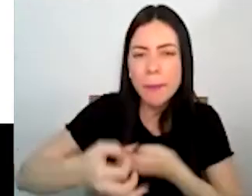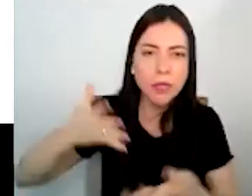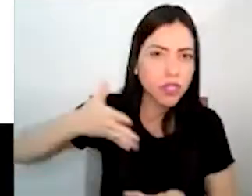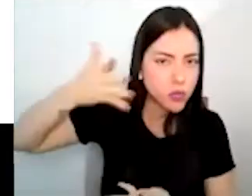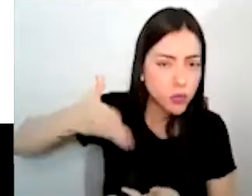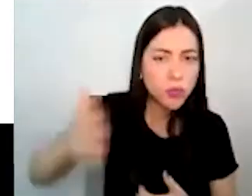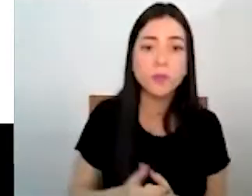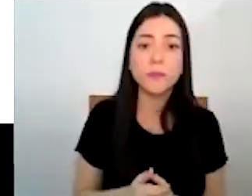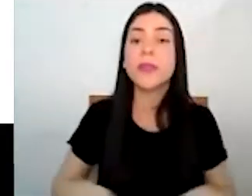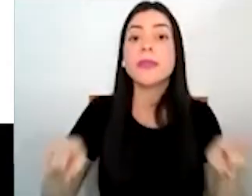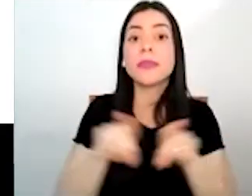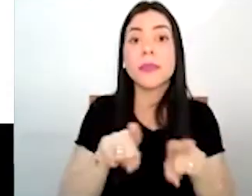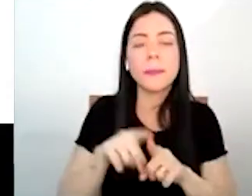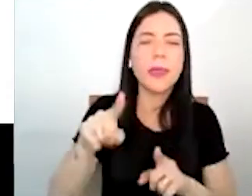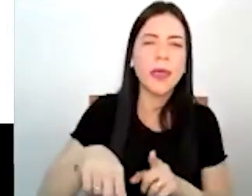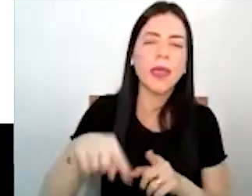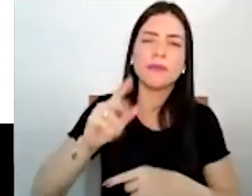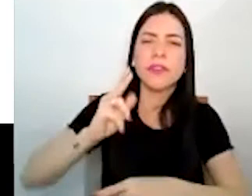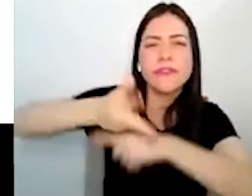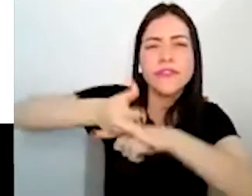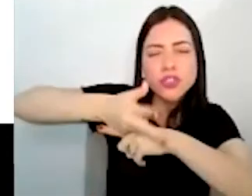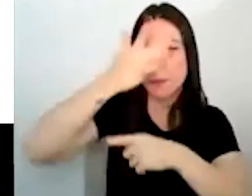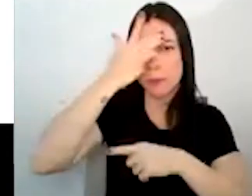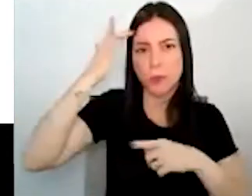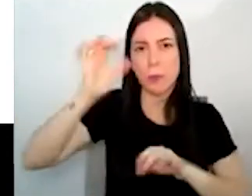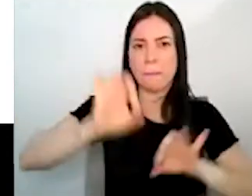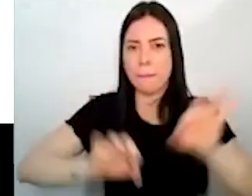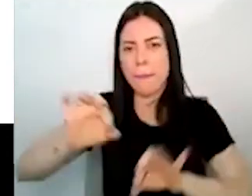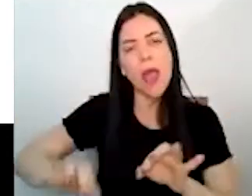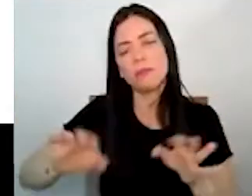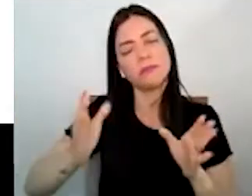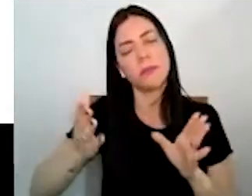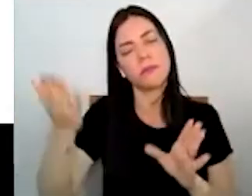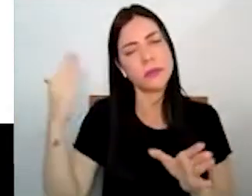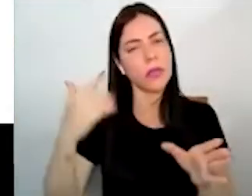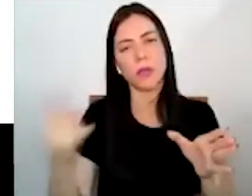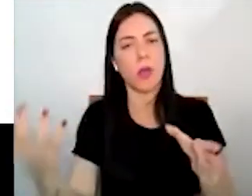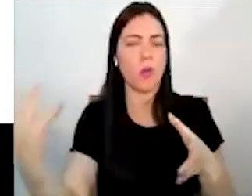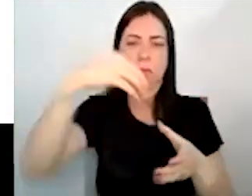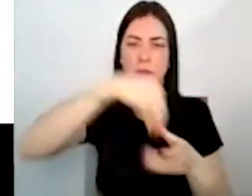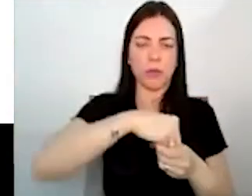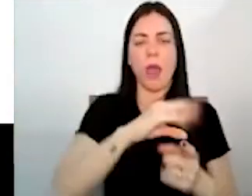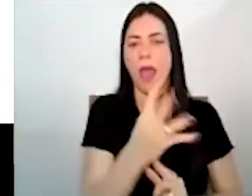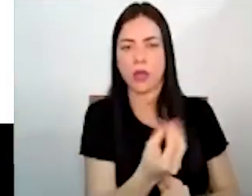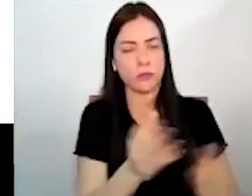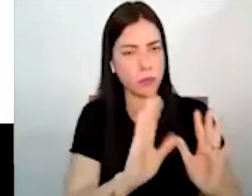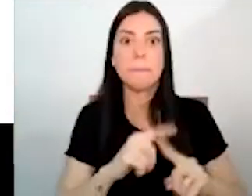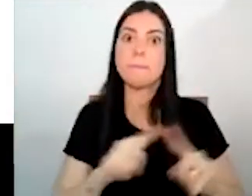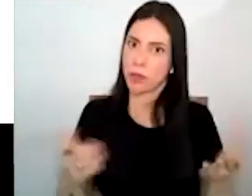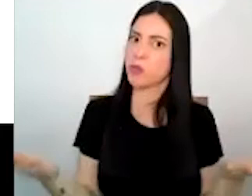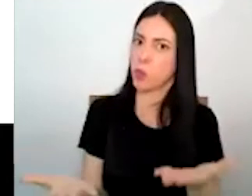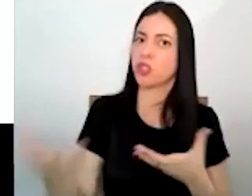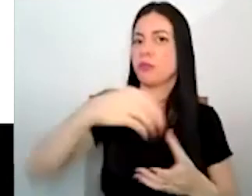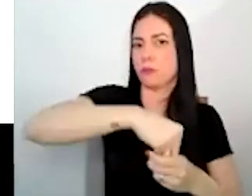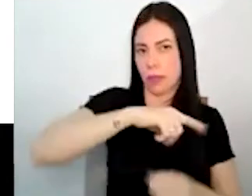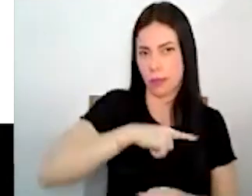de vídeos, que naquela época não fazia parte diretamente da equipe de arte, hoje em dia faz, mas que ia colaborar diretamente com a